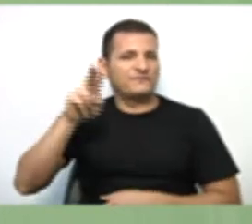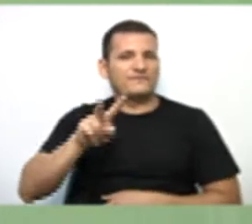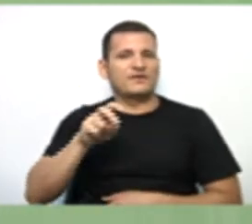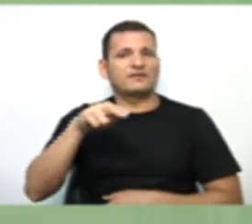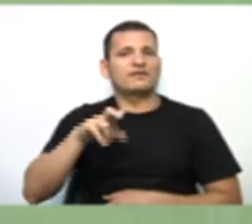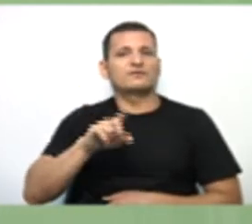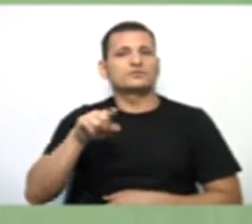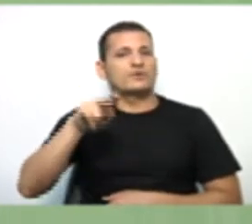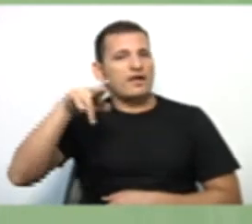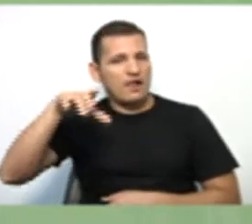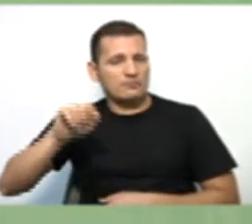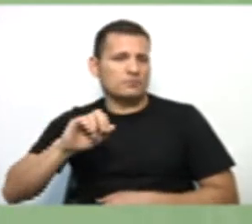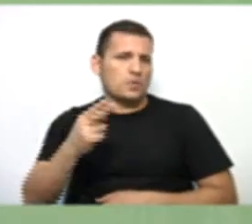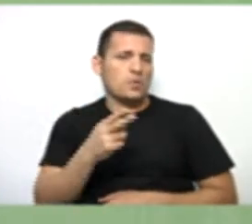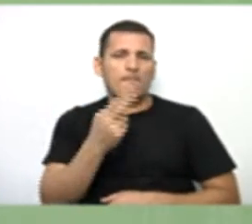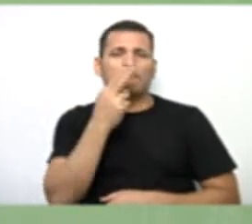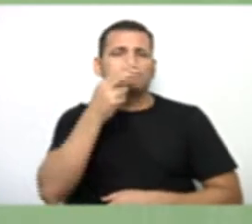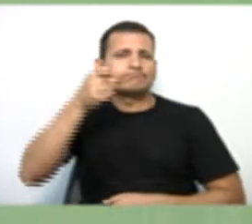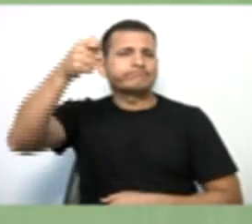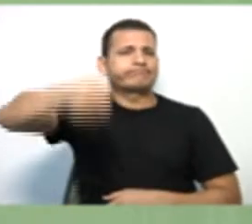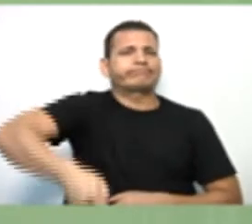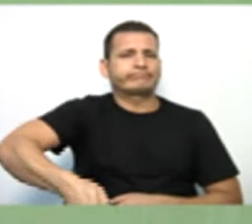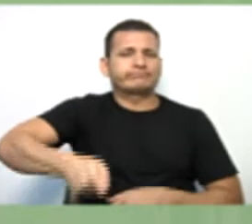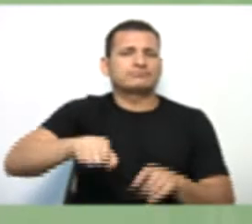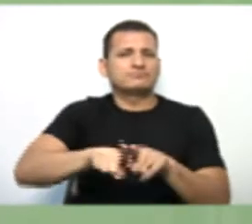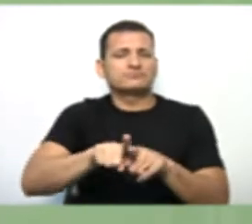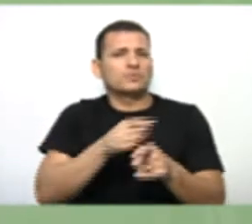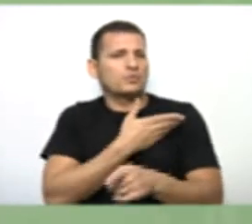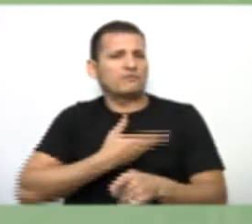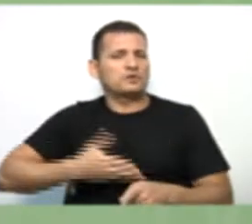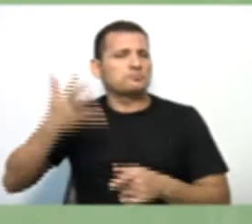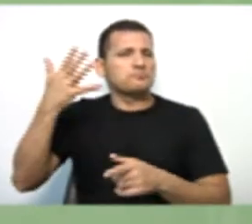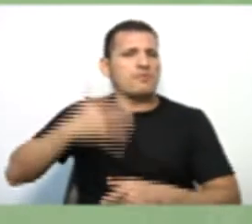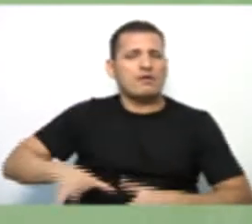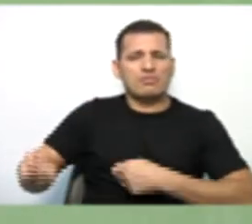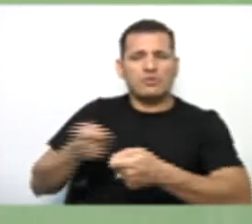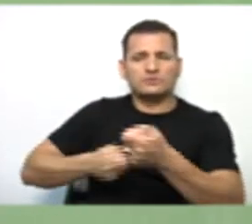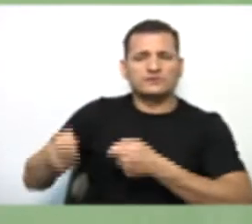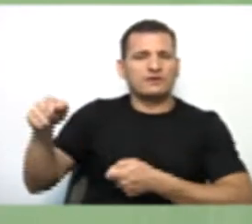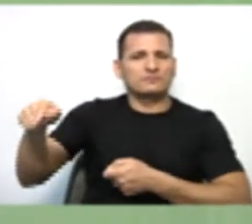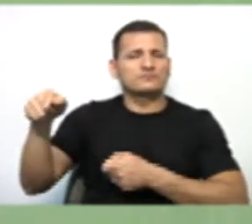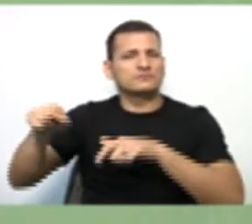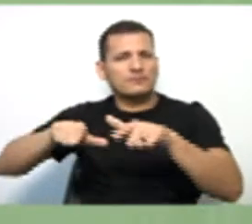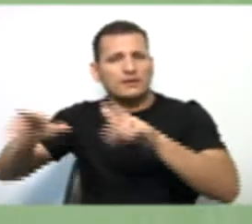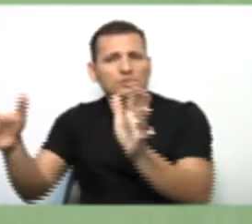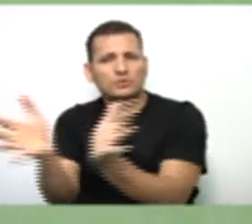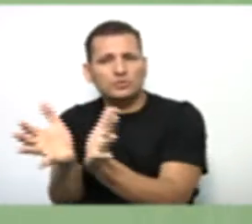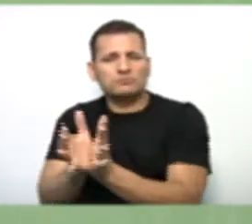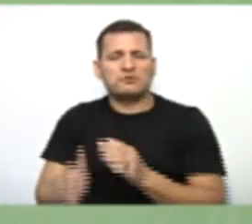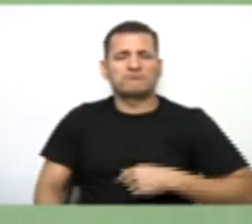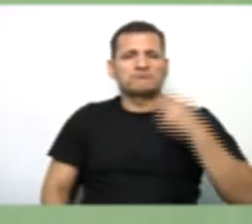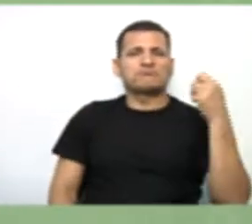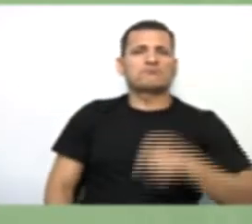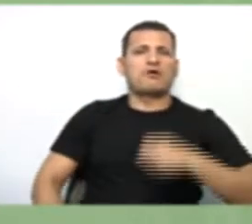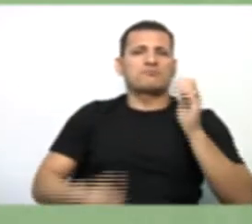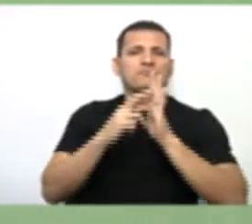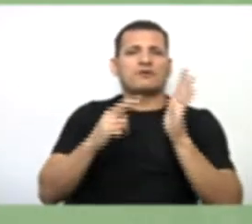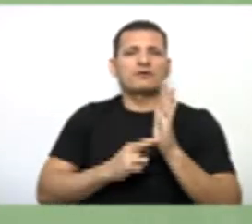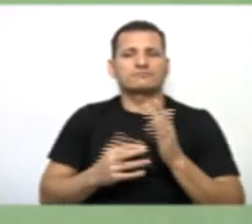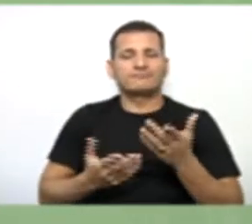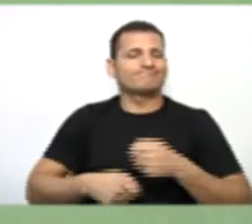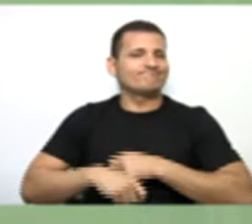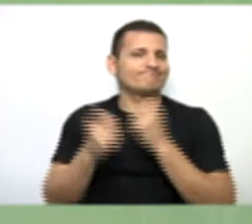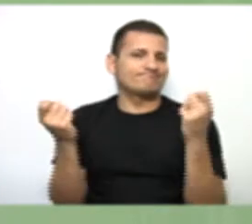em ditaduras, vamos dizer assim, em governos que não querem negociar com os trabalhadores, não querem negociar com ninguém, eles ditam as regras. Não dá, então, para